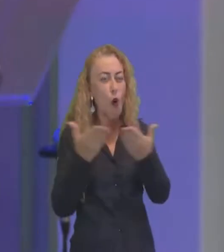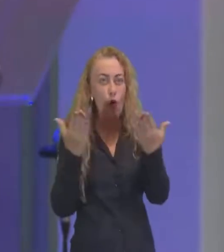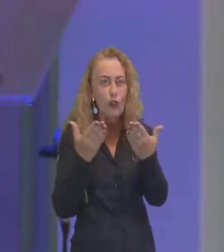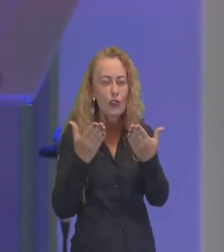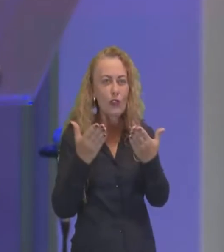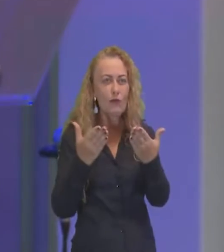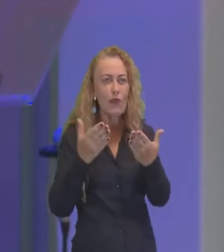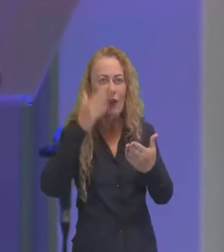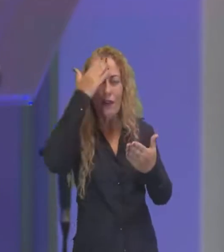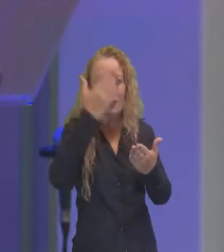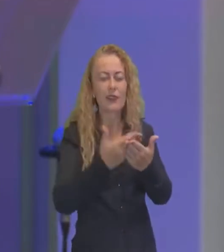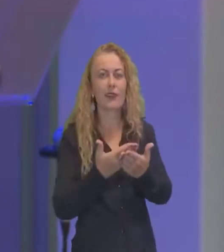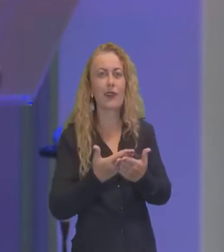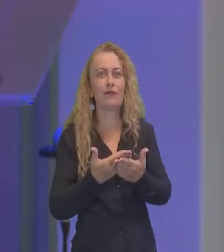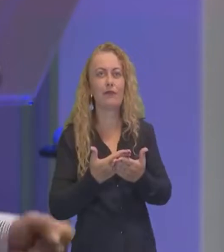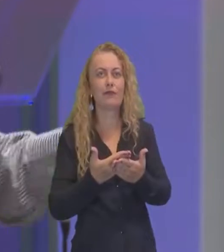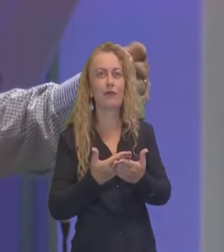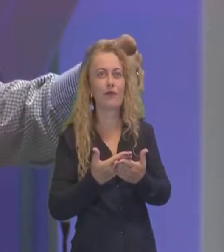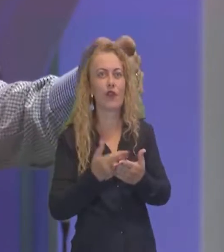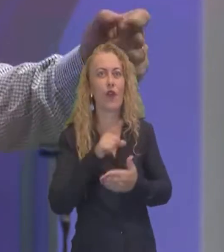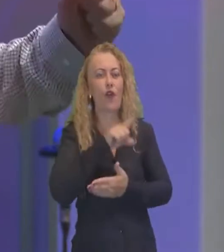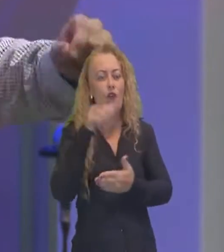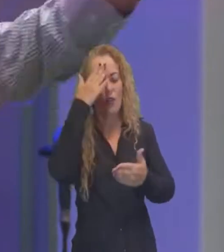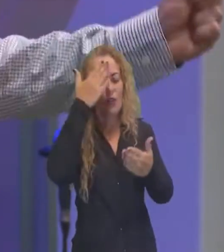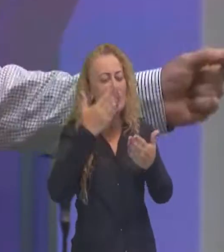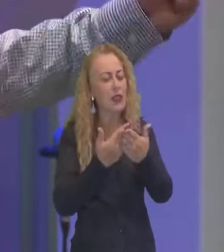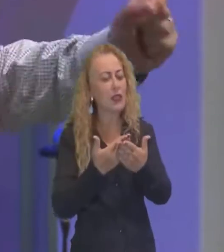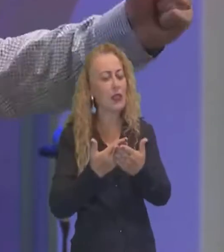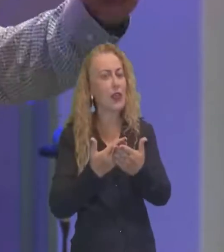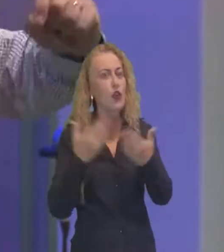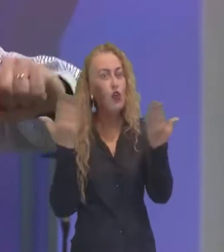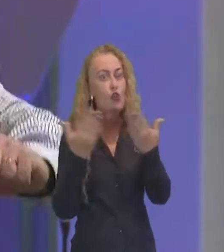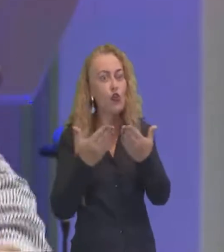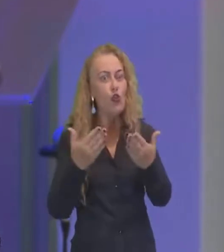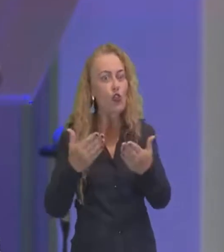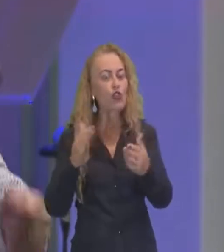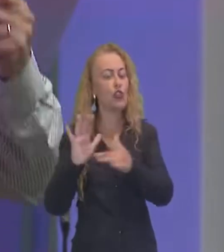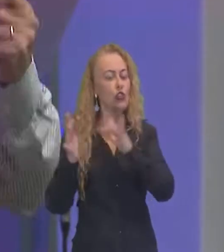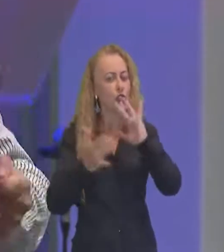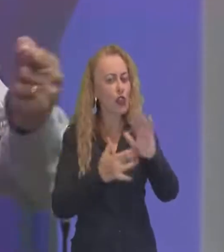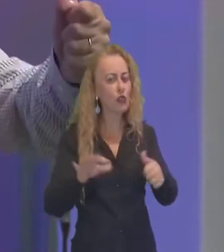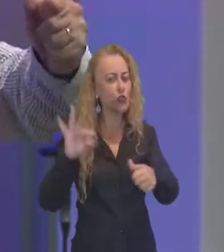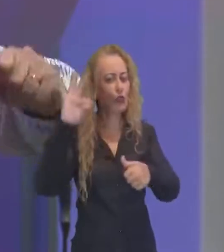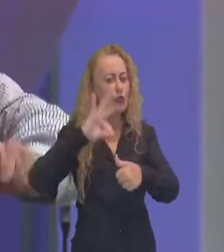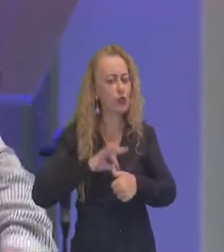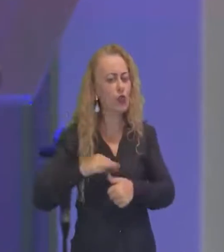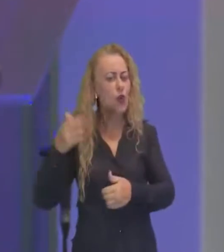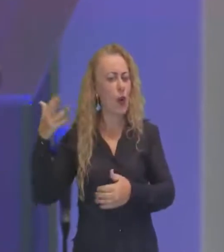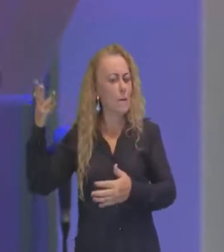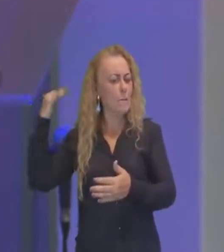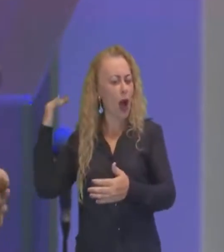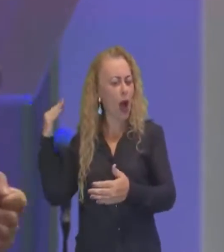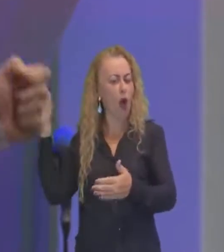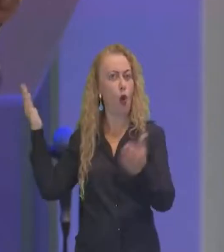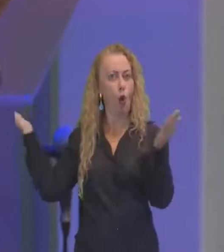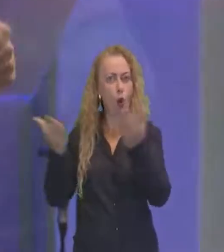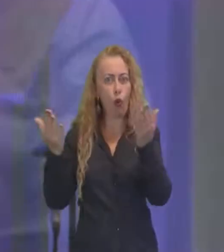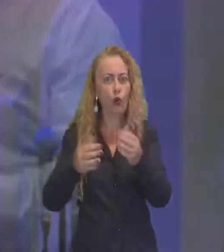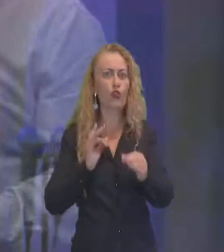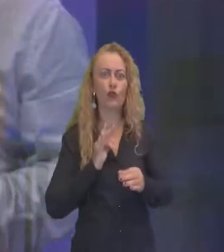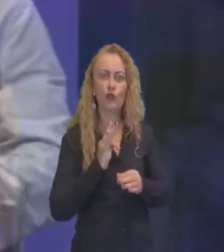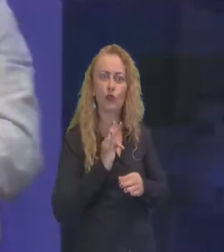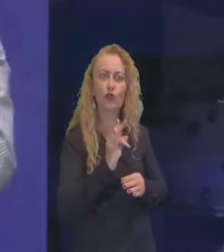minha irmã? Você crê que o Senhor é o mesmo ontem, hoje e eternamente? Ele continua operando. E nós temos